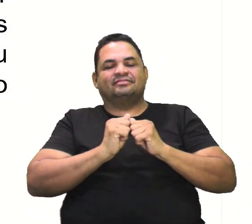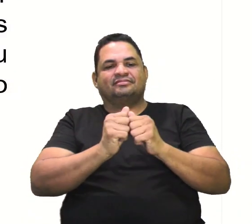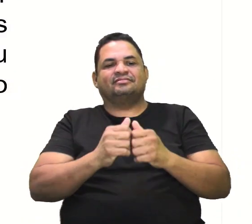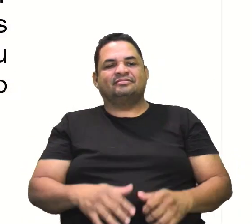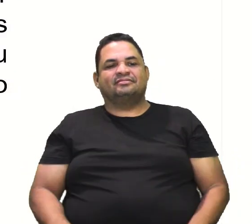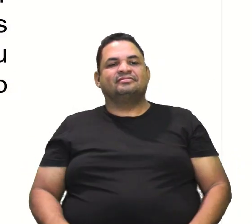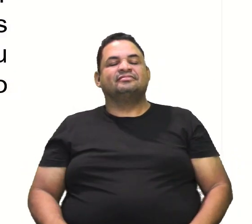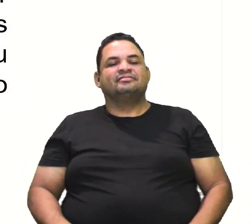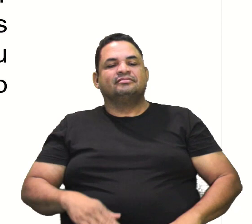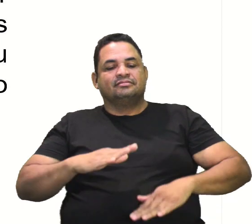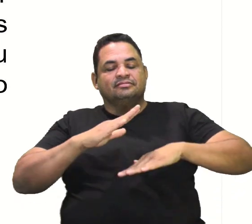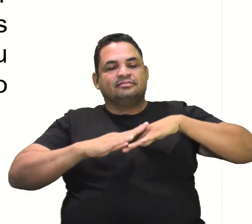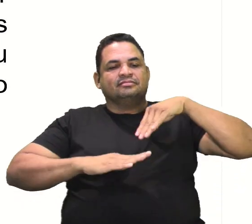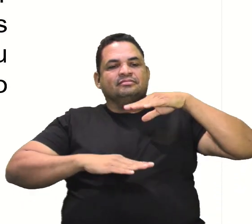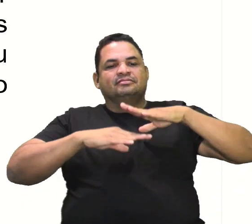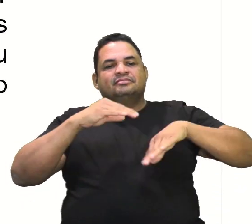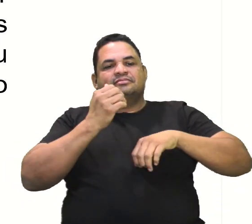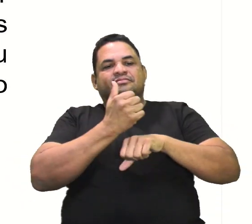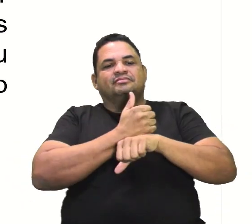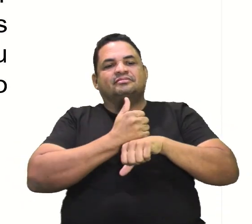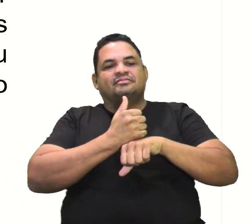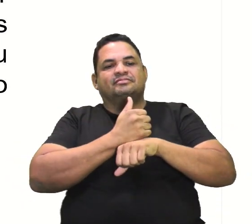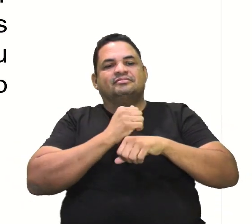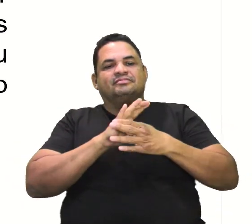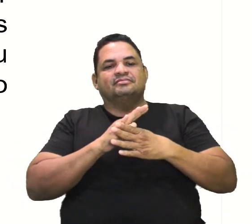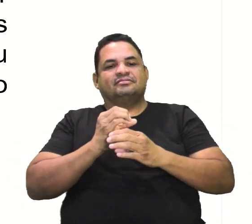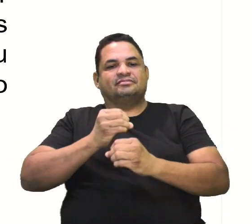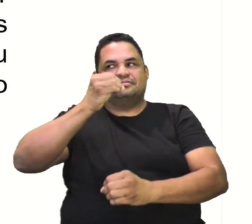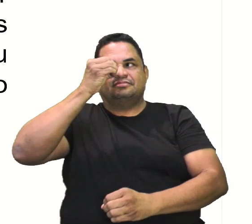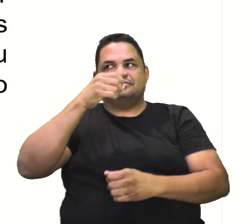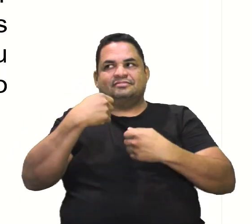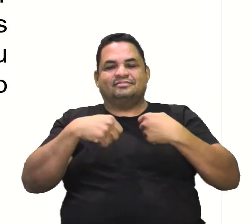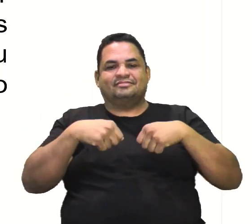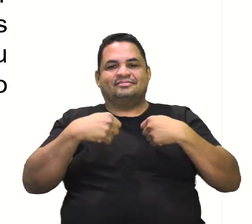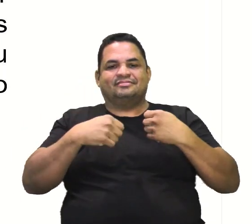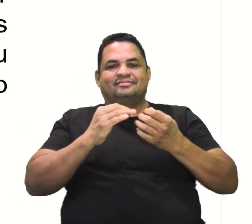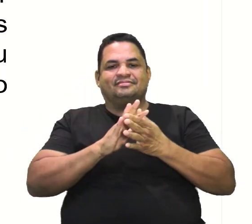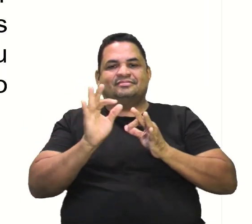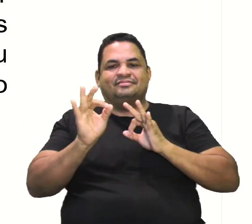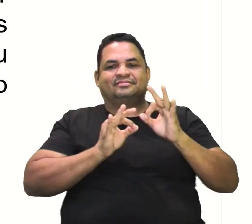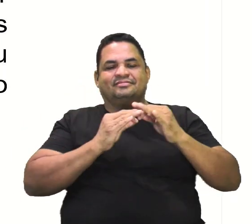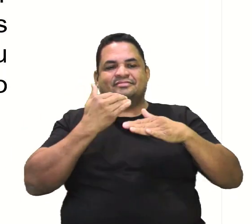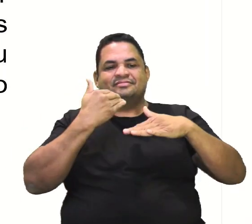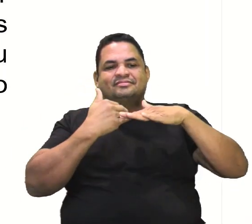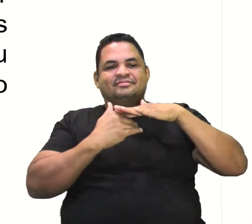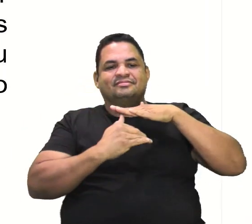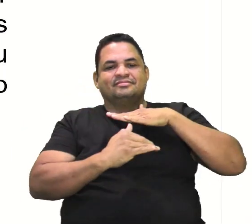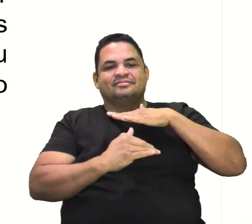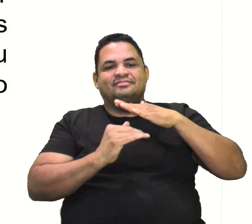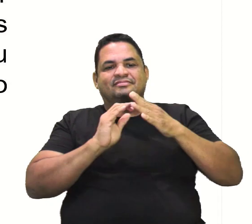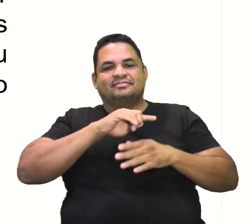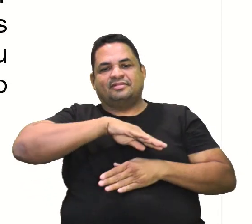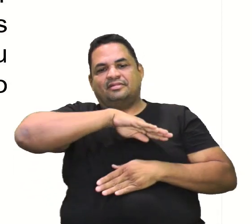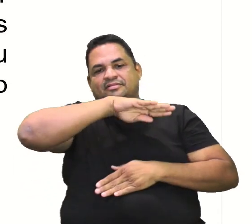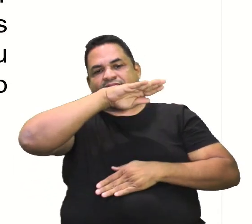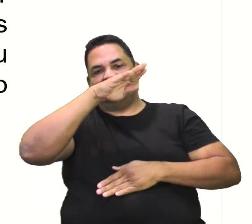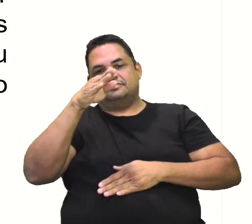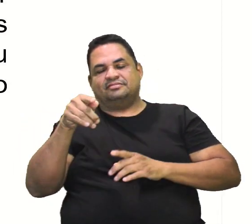a solução. O engenheiro precisa construir uma ponte em forma de arco de